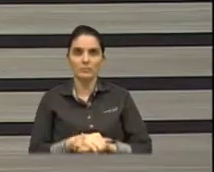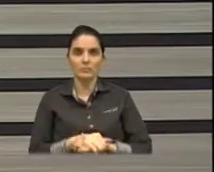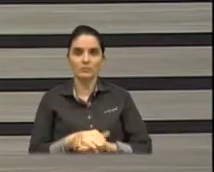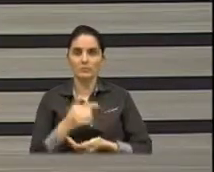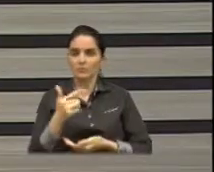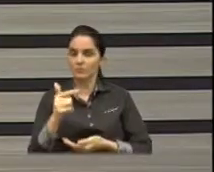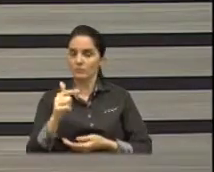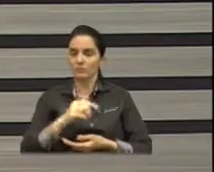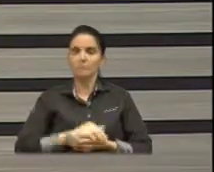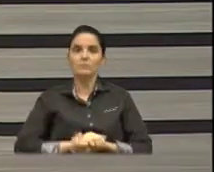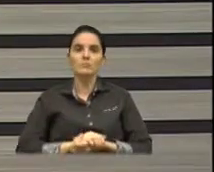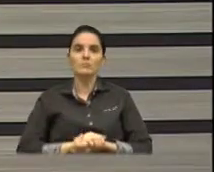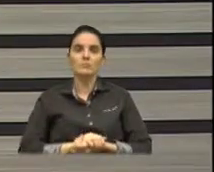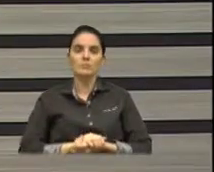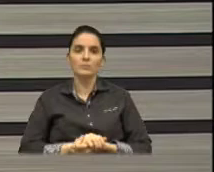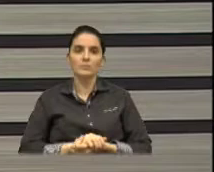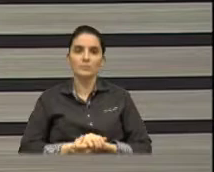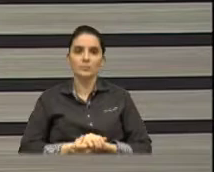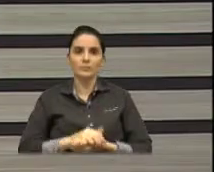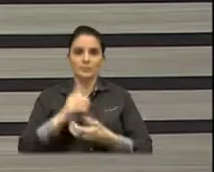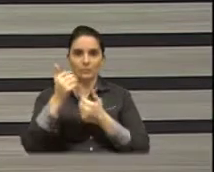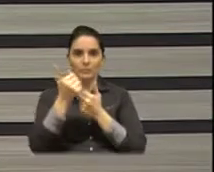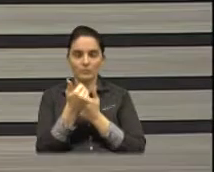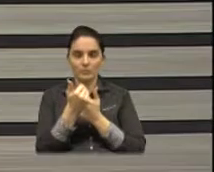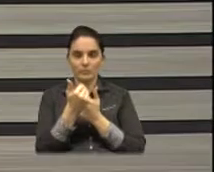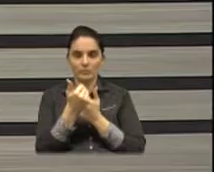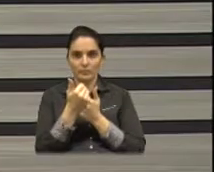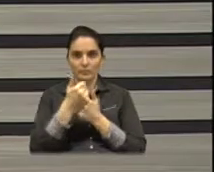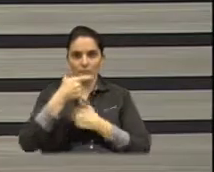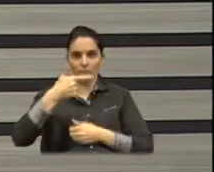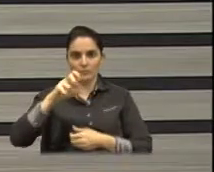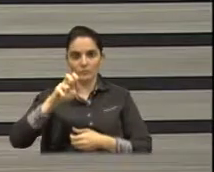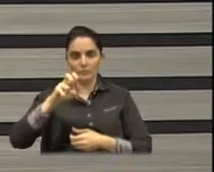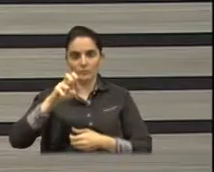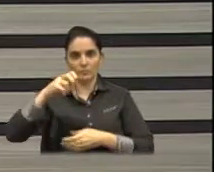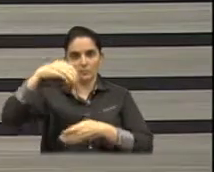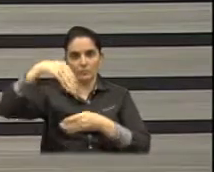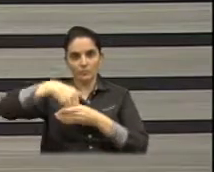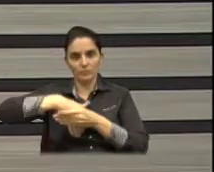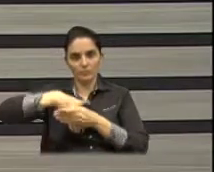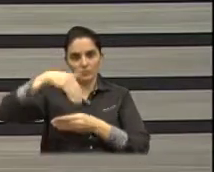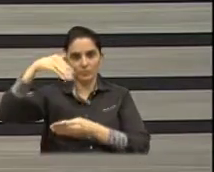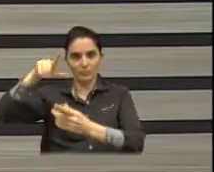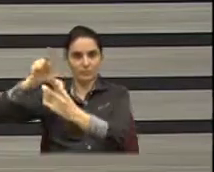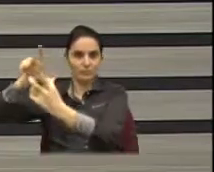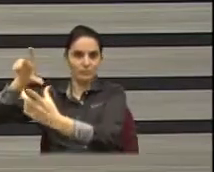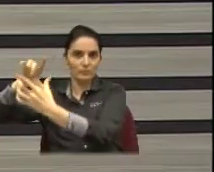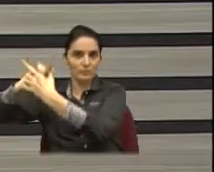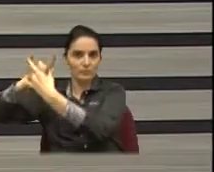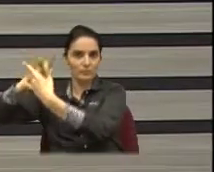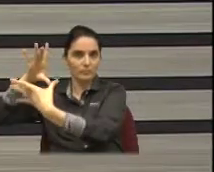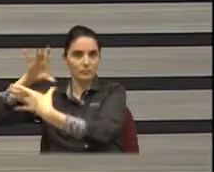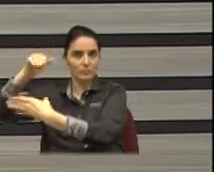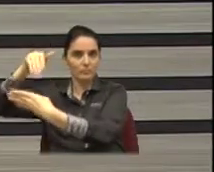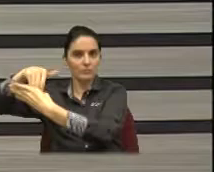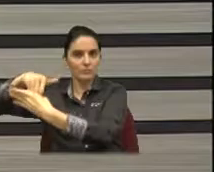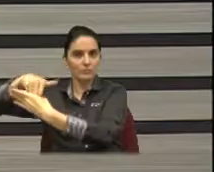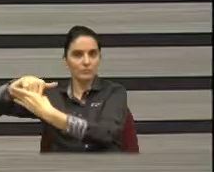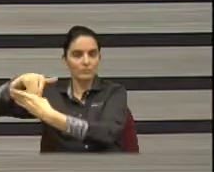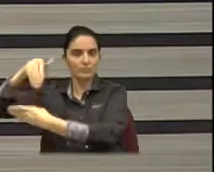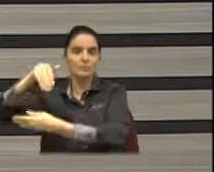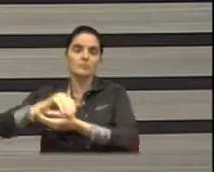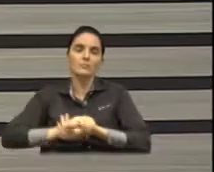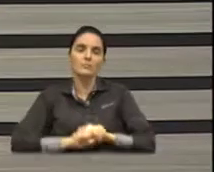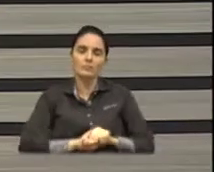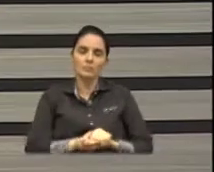Não havendo, o substitutivo número 25 vai à votação e o painel de votação está aberto,